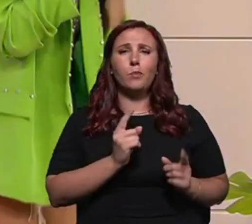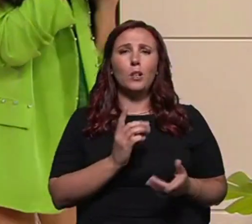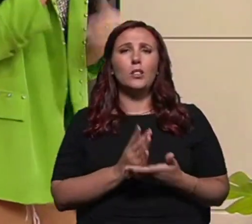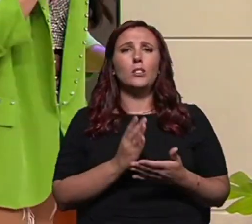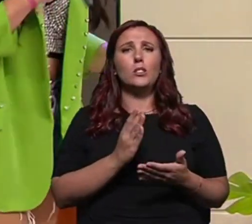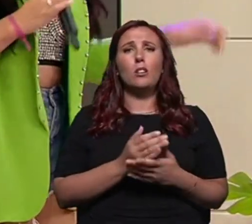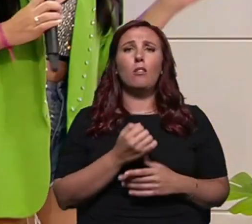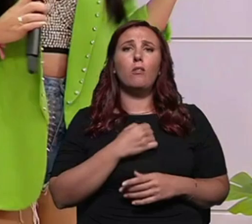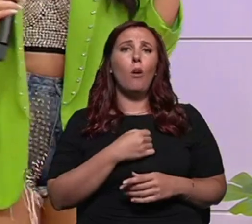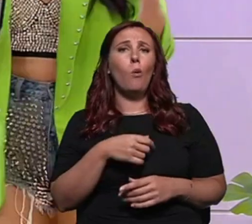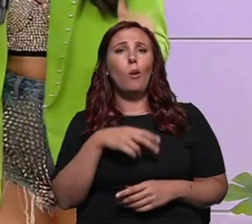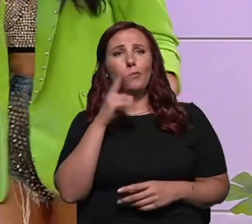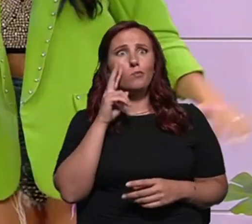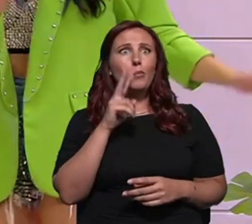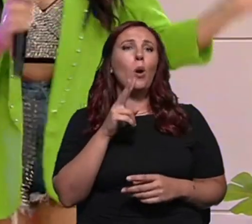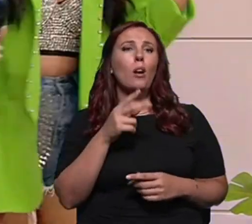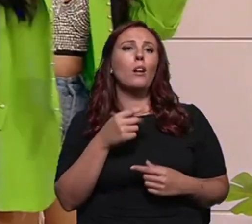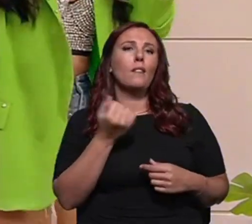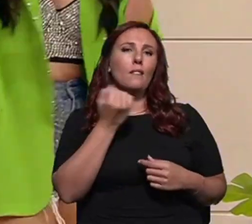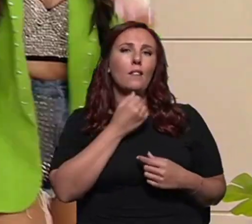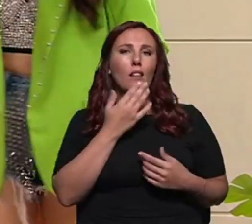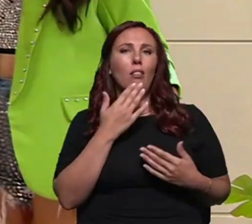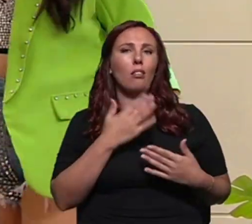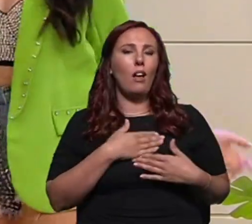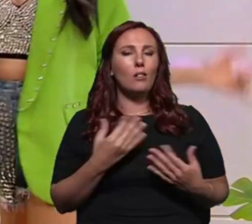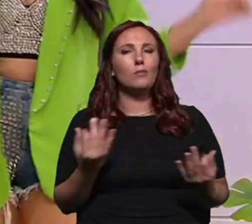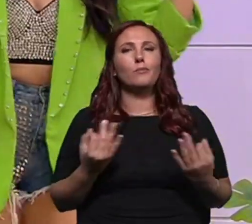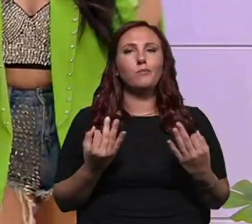só quando te vê que eu é